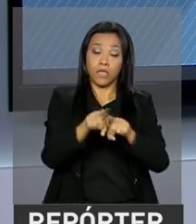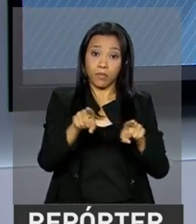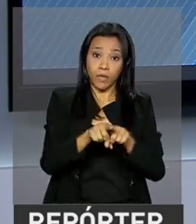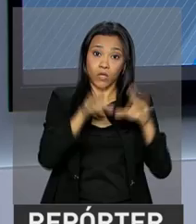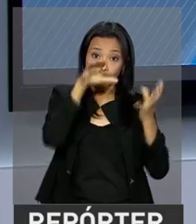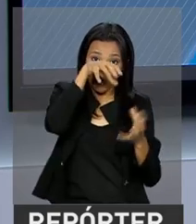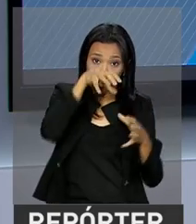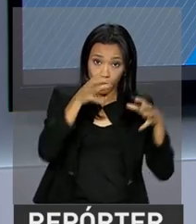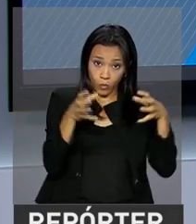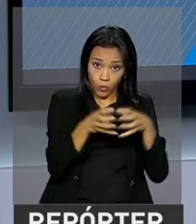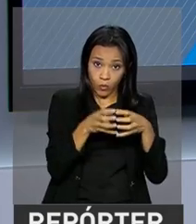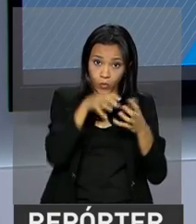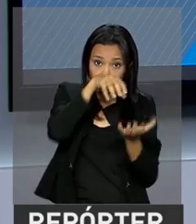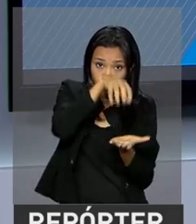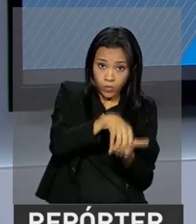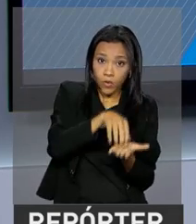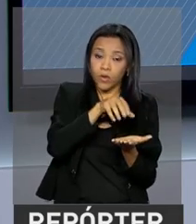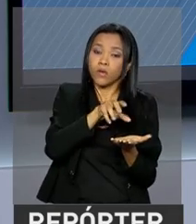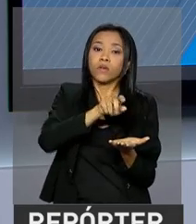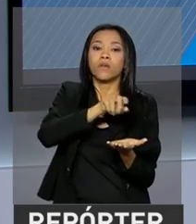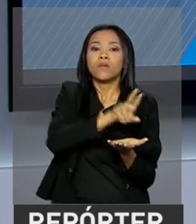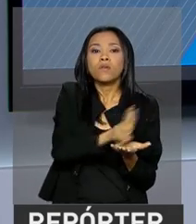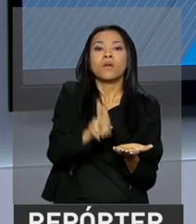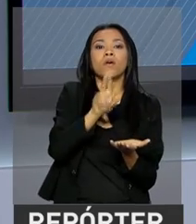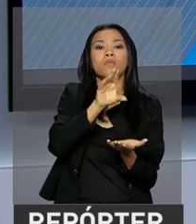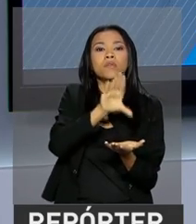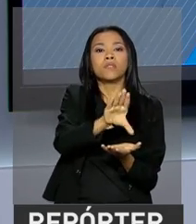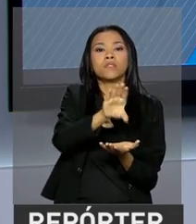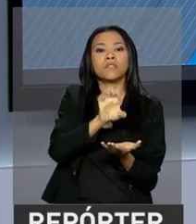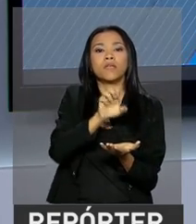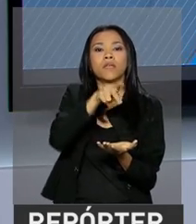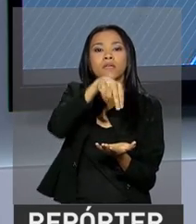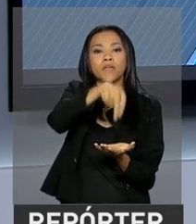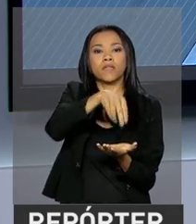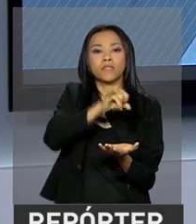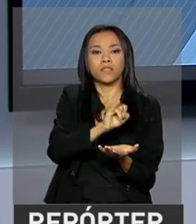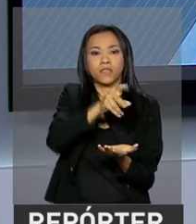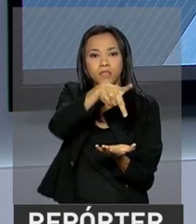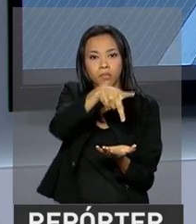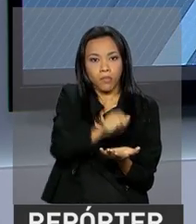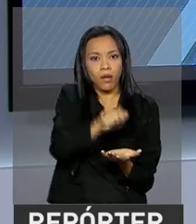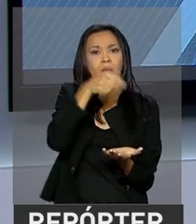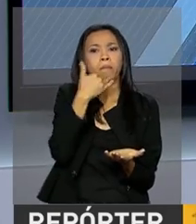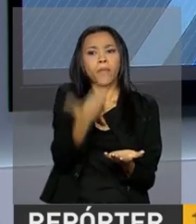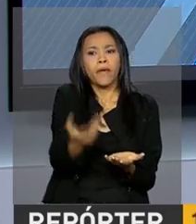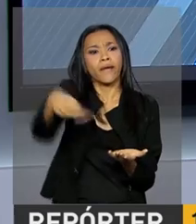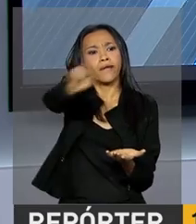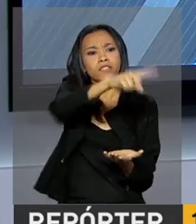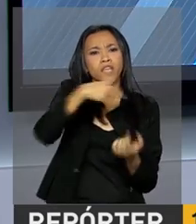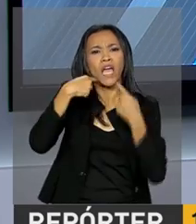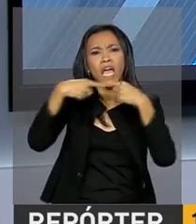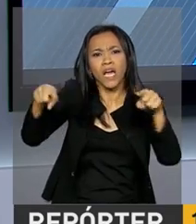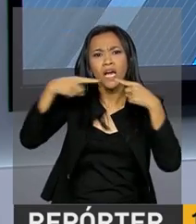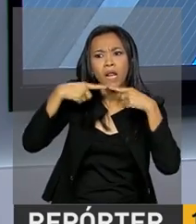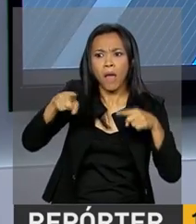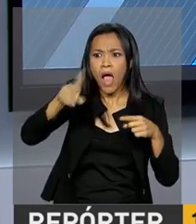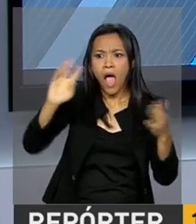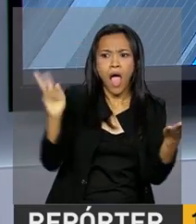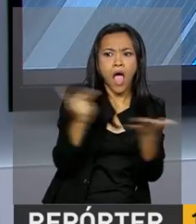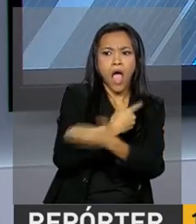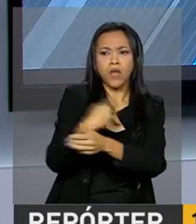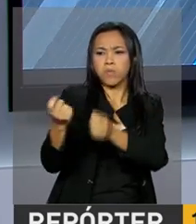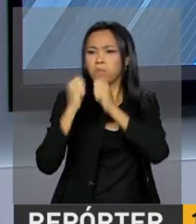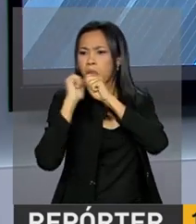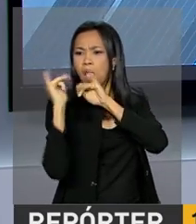investigação e prevenção de acidentes aeronáuticos o Cipa pedem que a população denuncie essa prática para